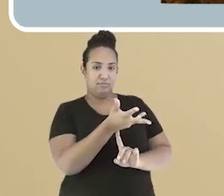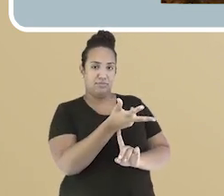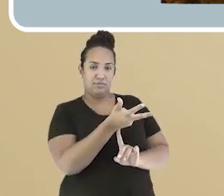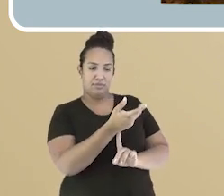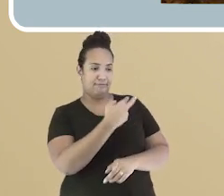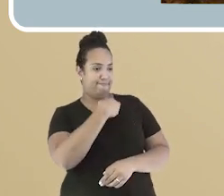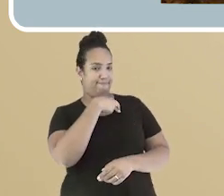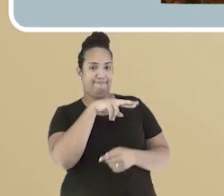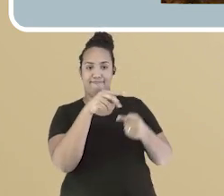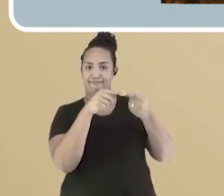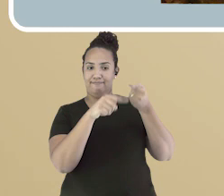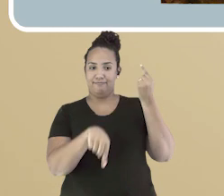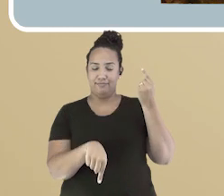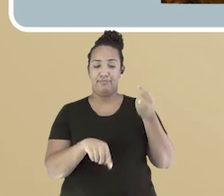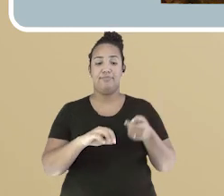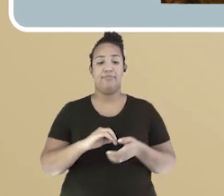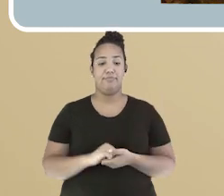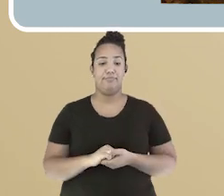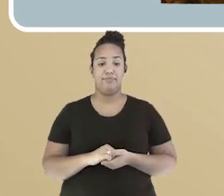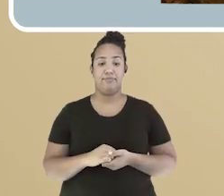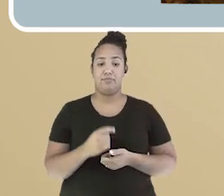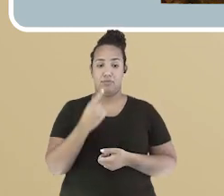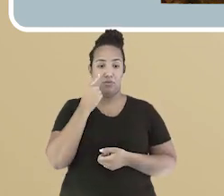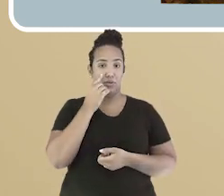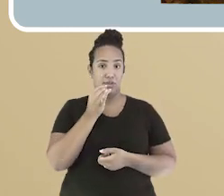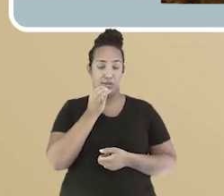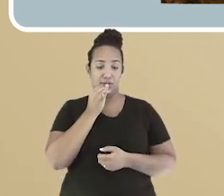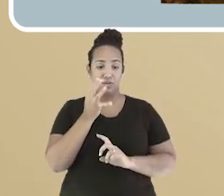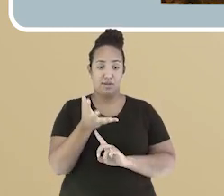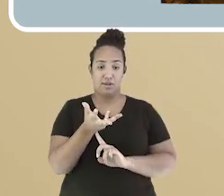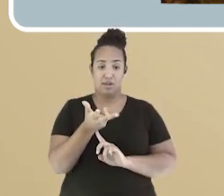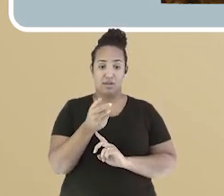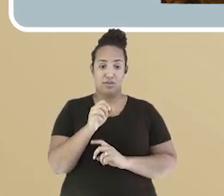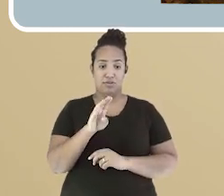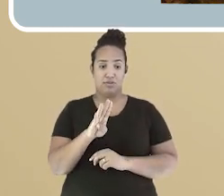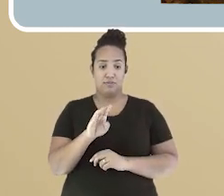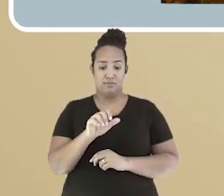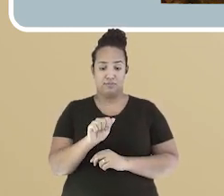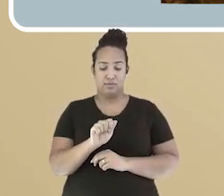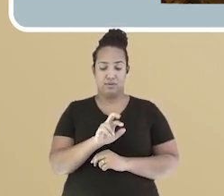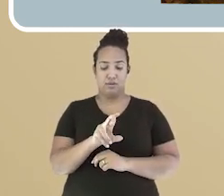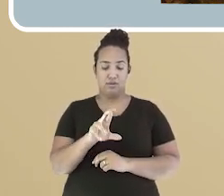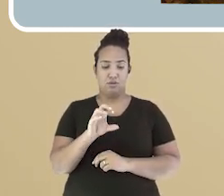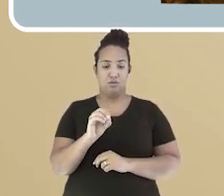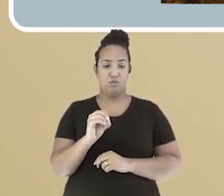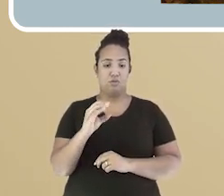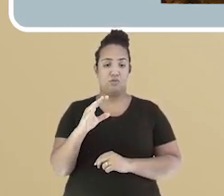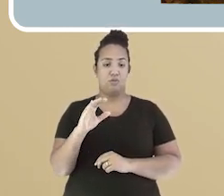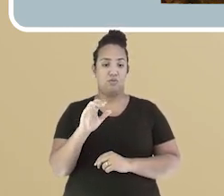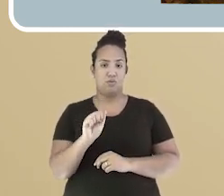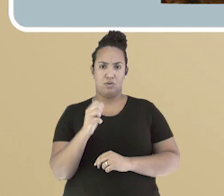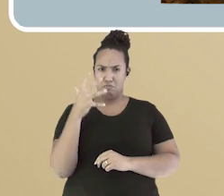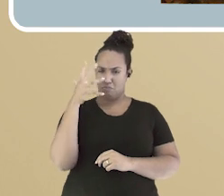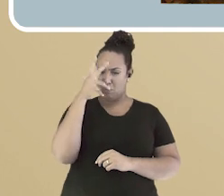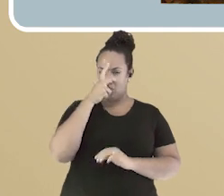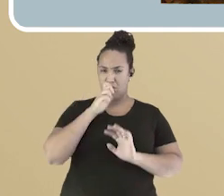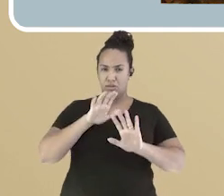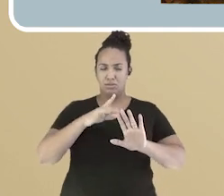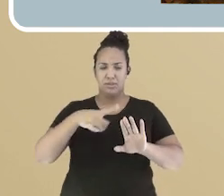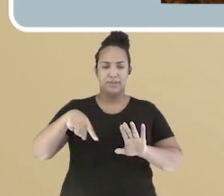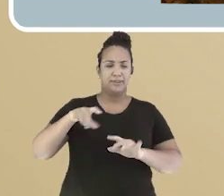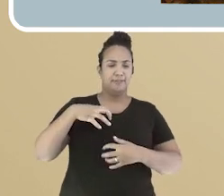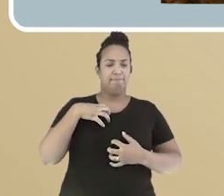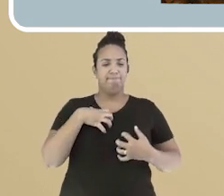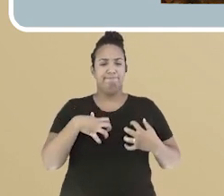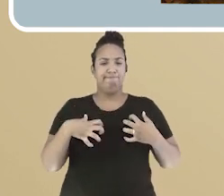chamada barroca traz esse conflito com quadros belíssimos, mas que nos transmite uma sensação de inquietação. Esse aqui é